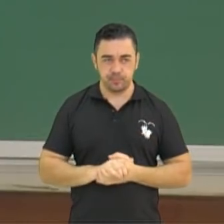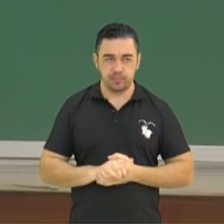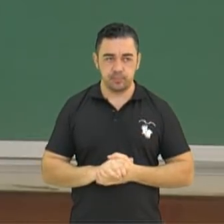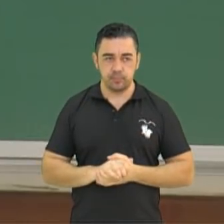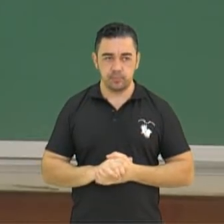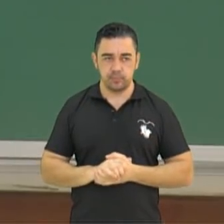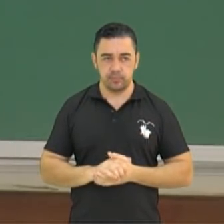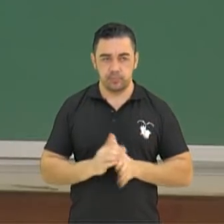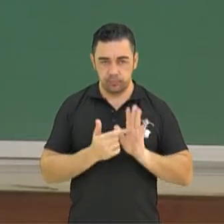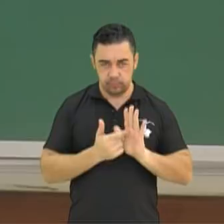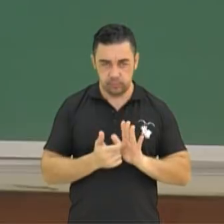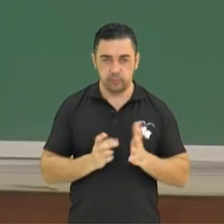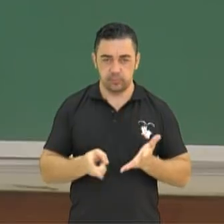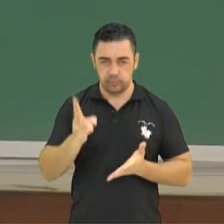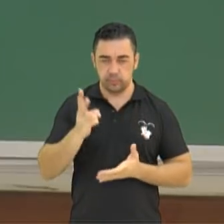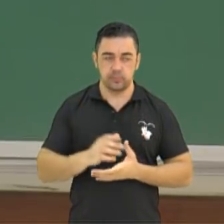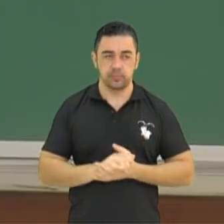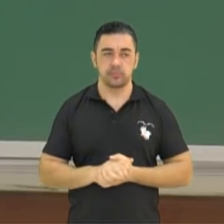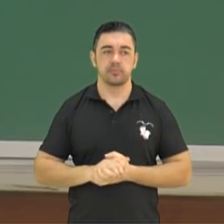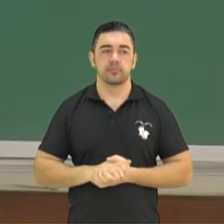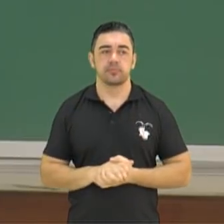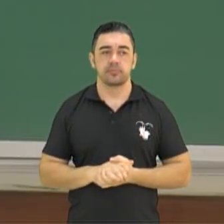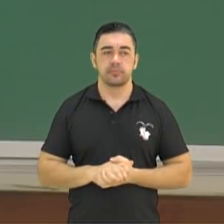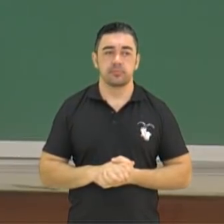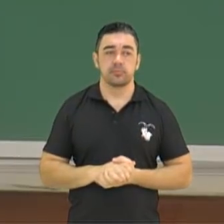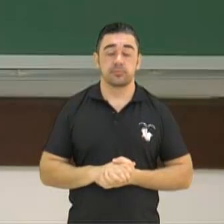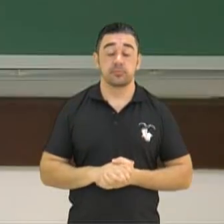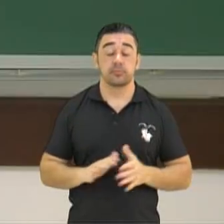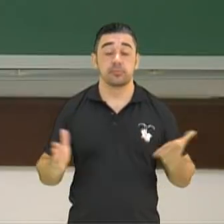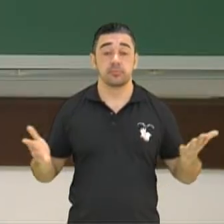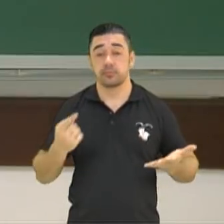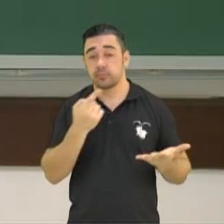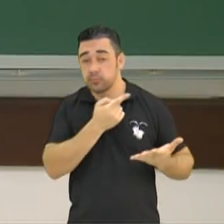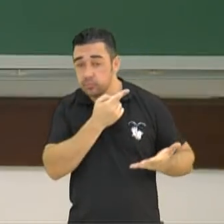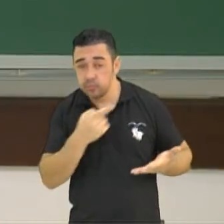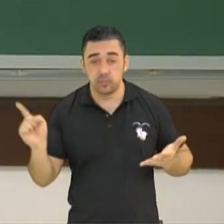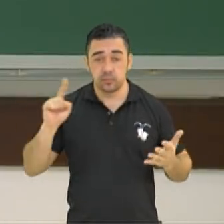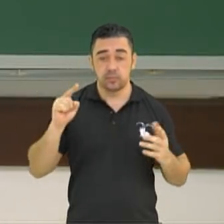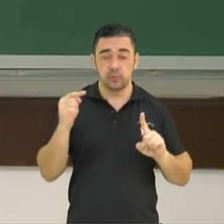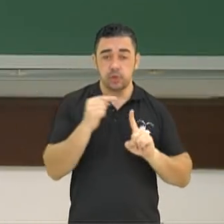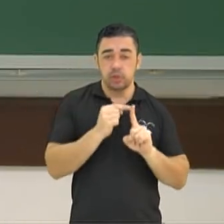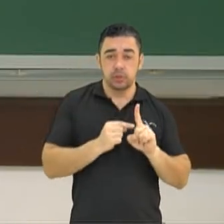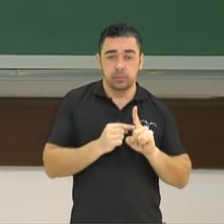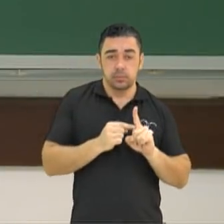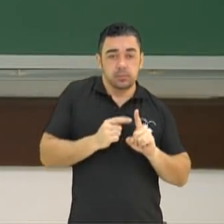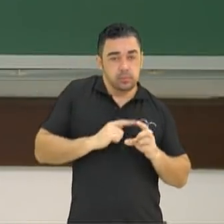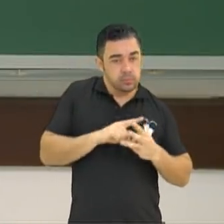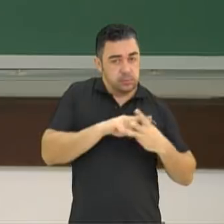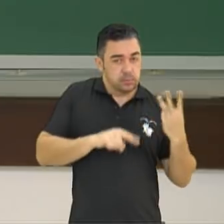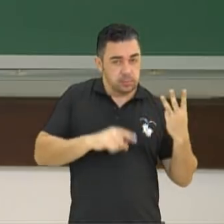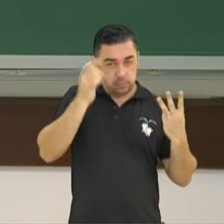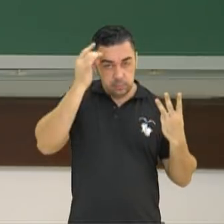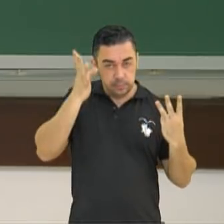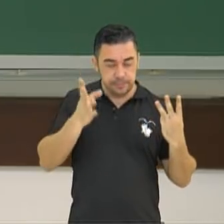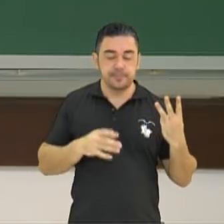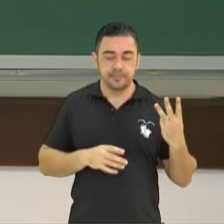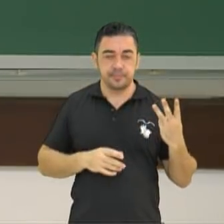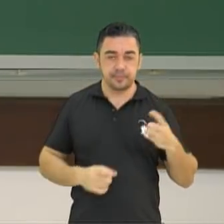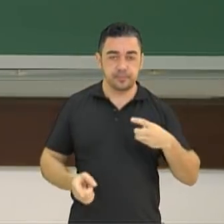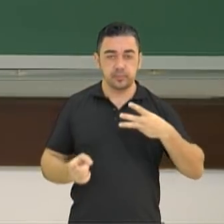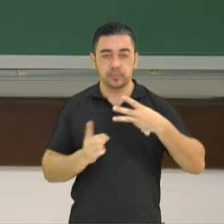Aqui mostrando de volta, ó, que tem mais de uma possibilidade. Último tipo de simetria, porque só são 3 e bem fáceis de diferenciar,